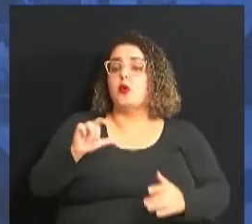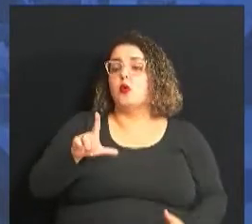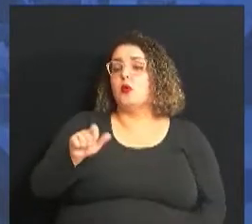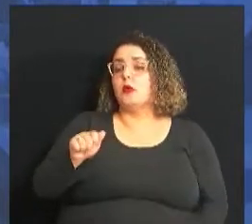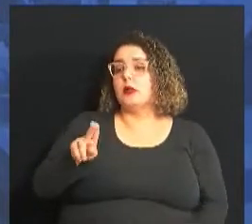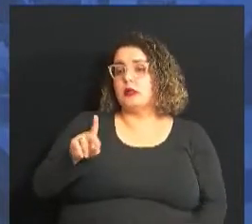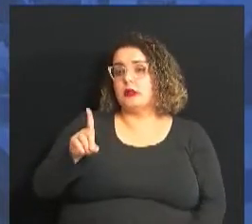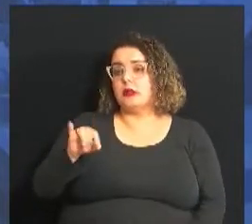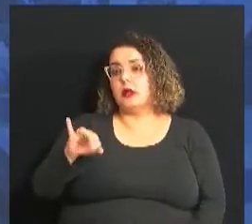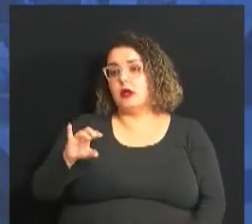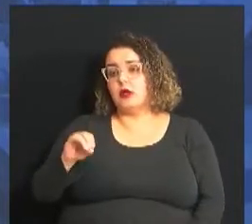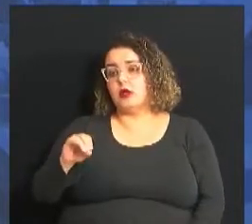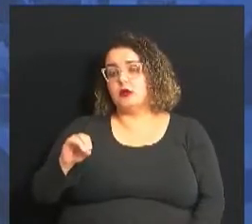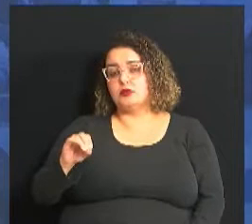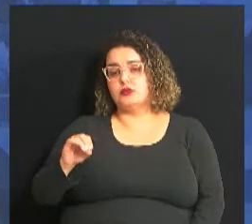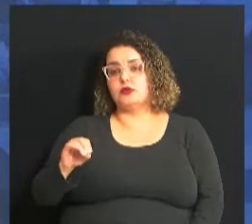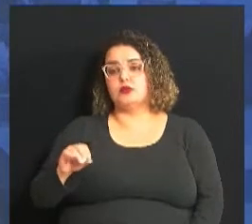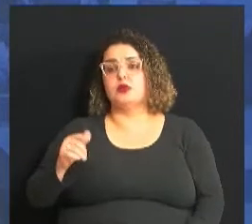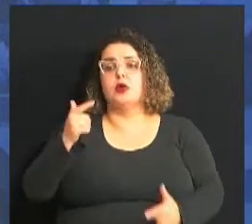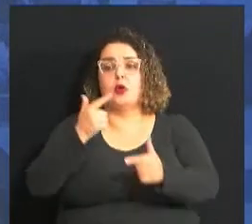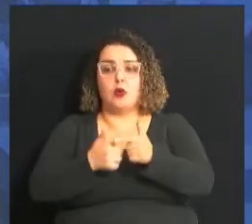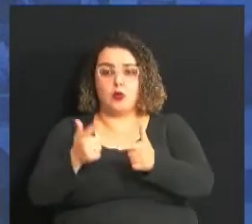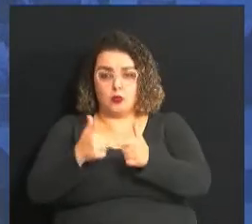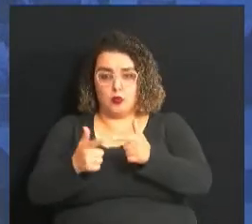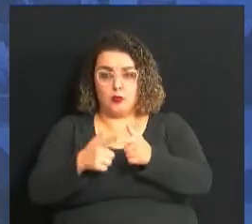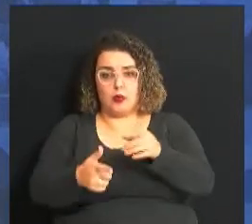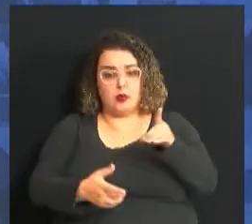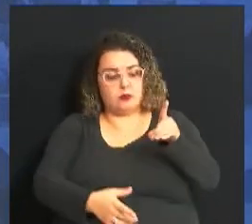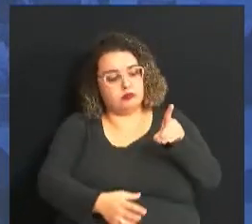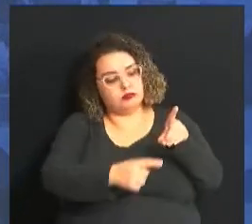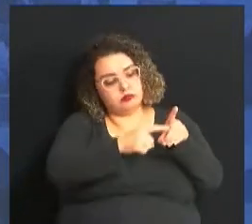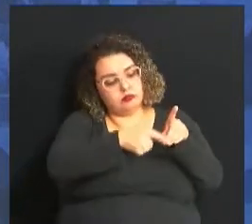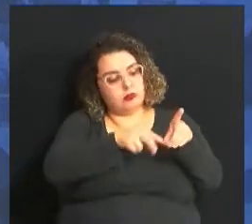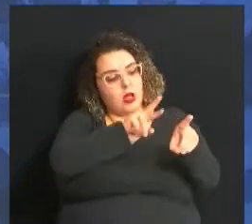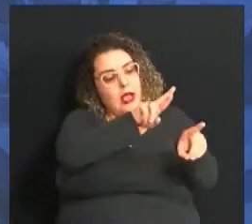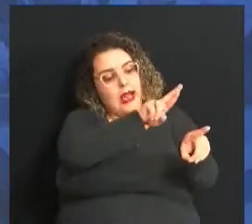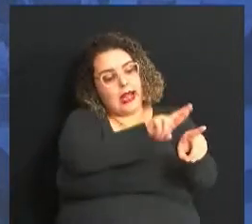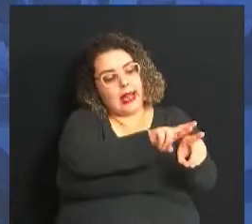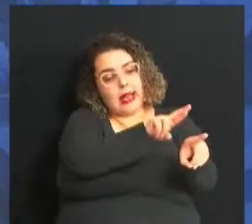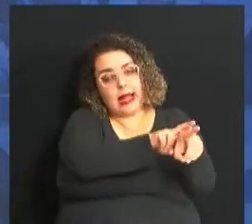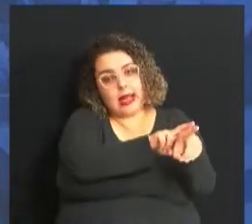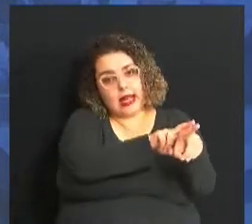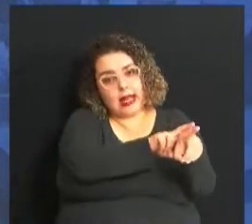Nova Europa. Problemas na próstata, tem algum sintoma?